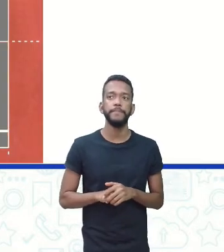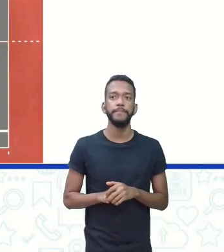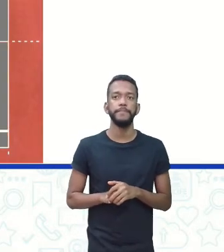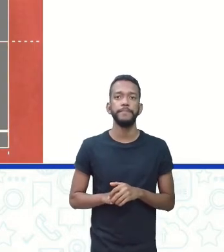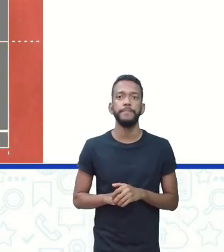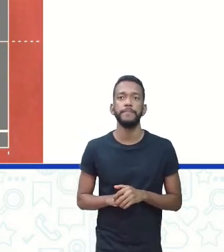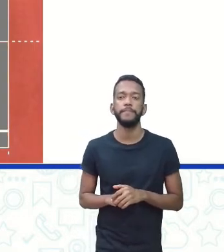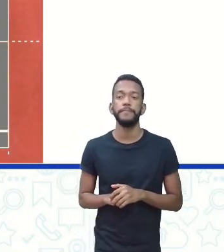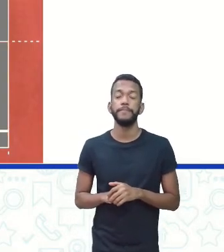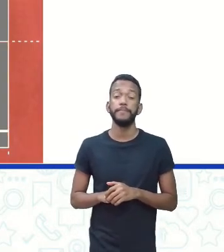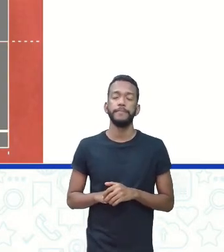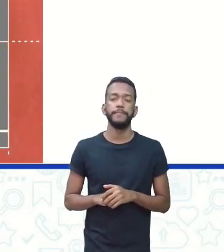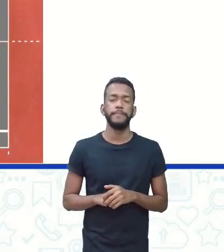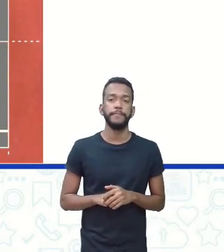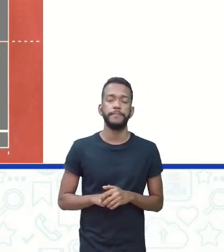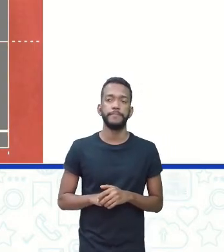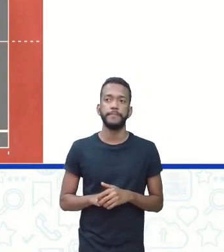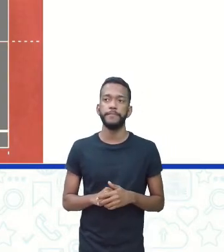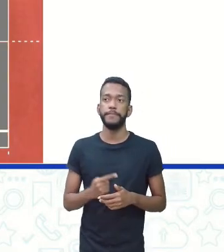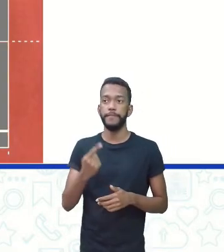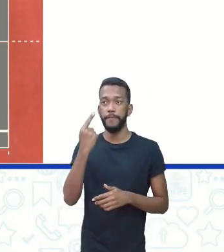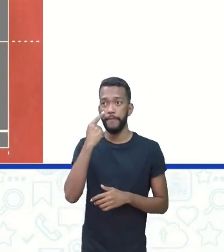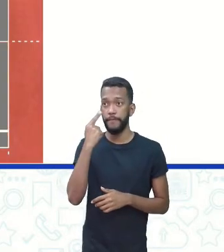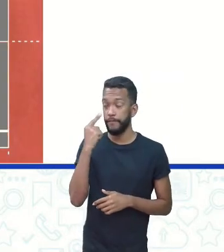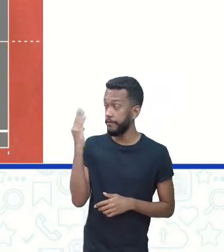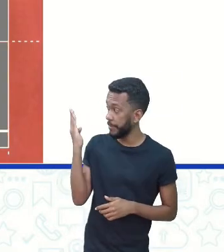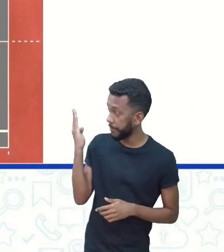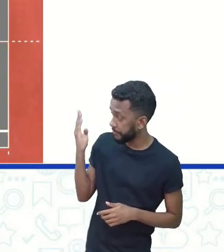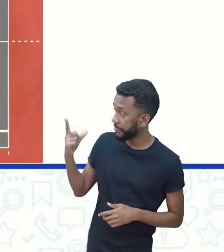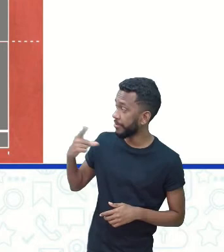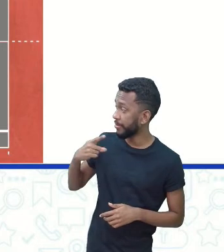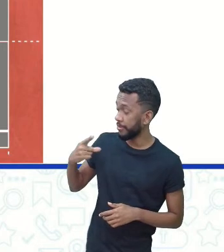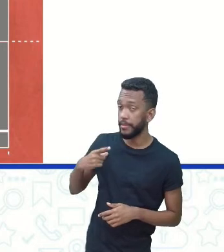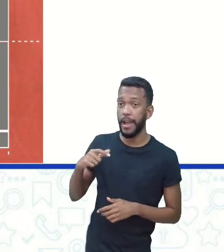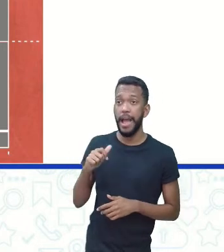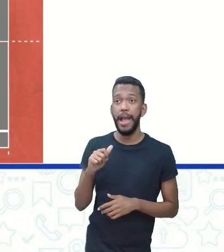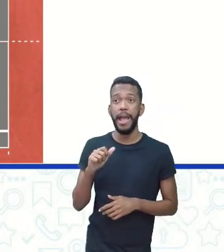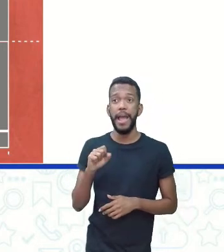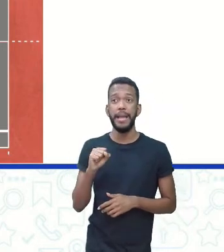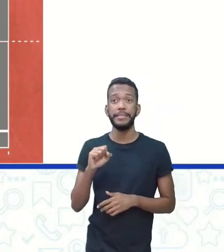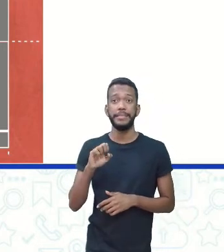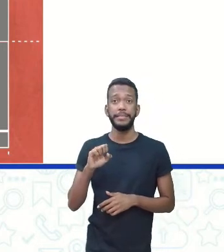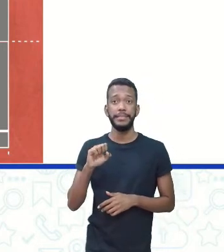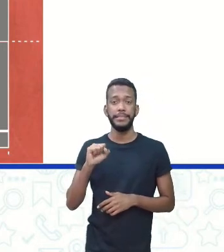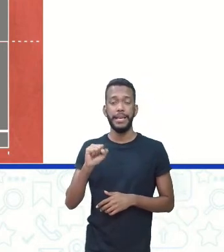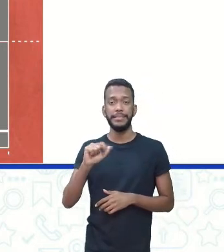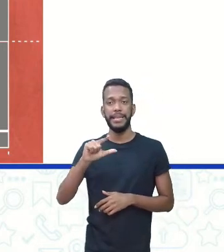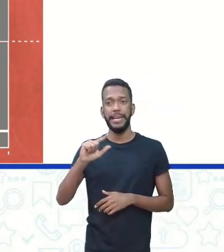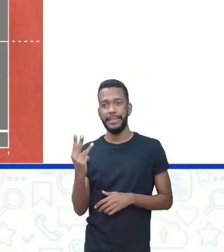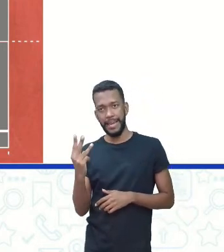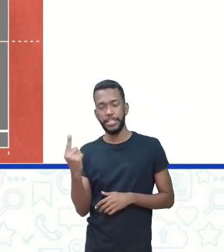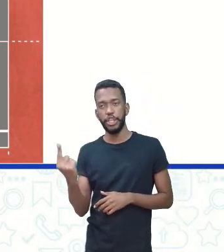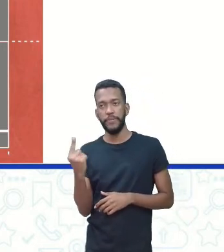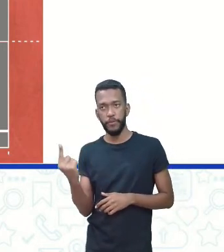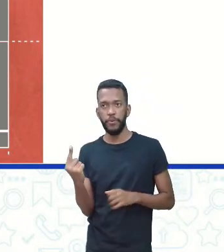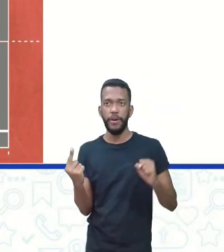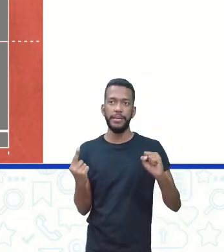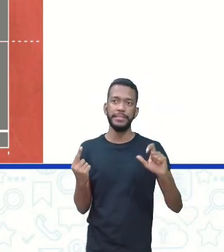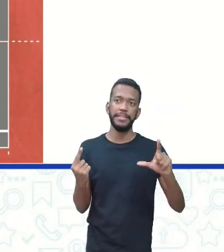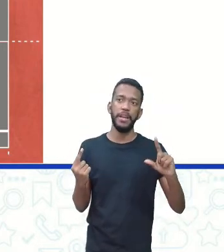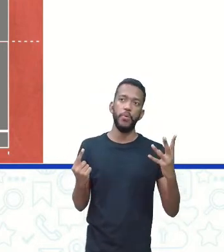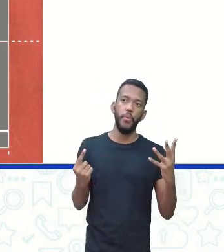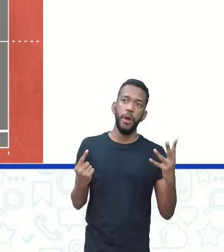Vamos lá. Aqui, tem a SL3 individual e a